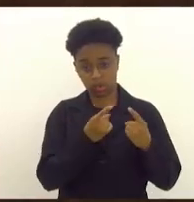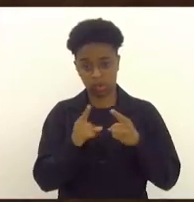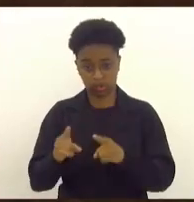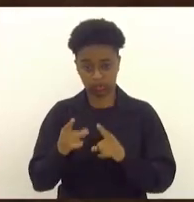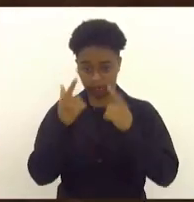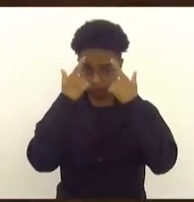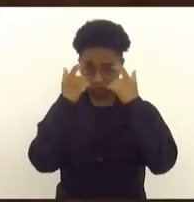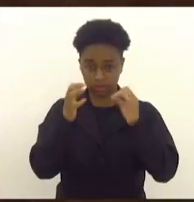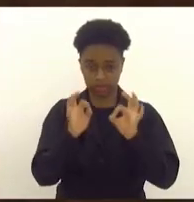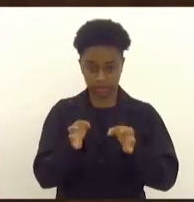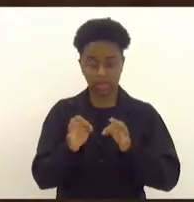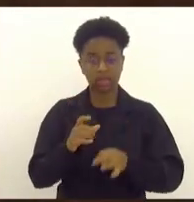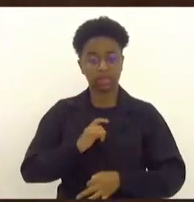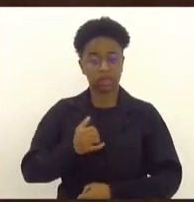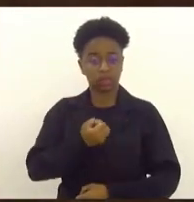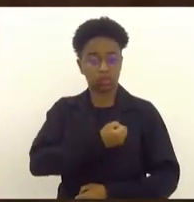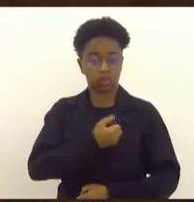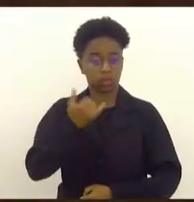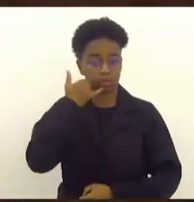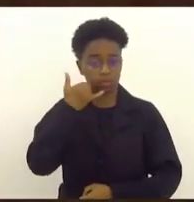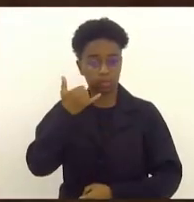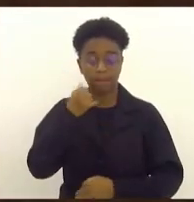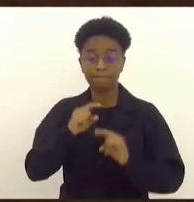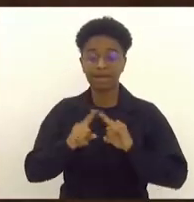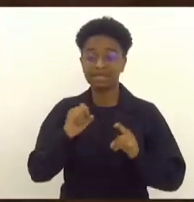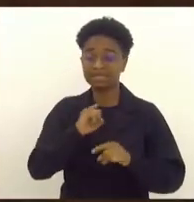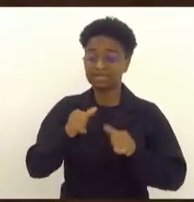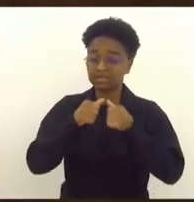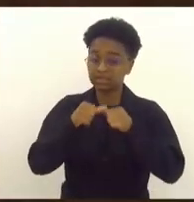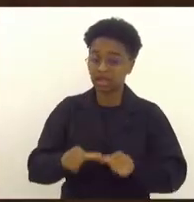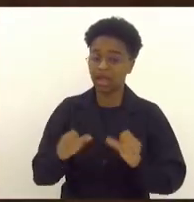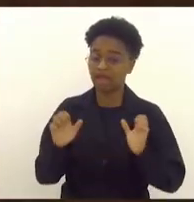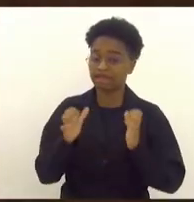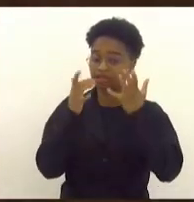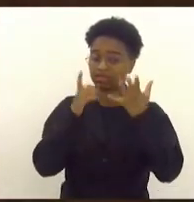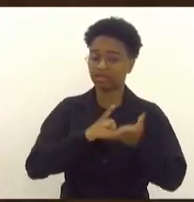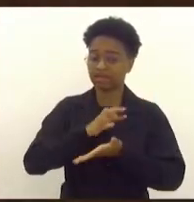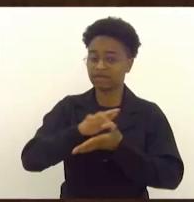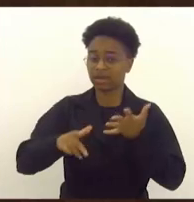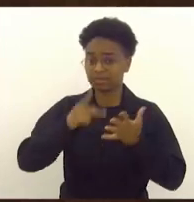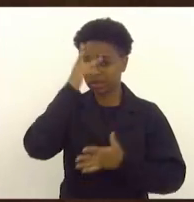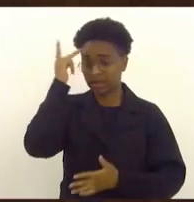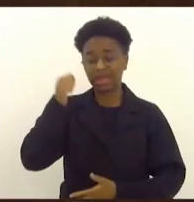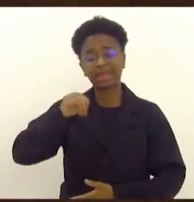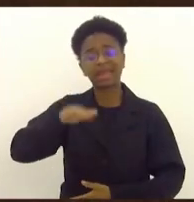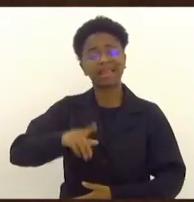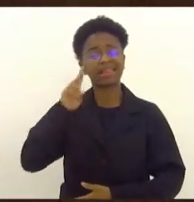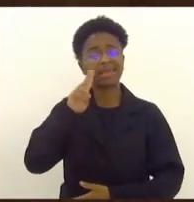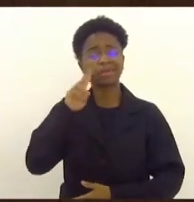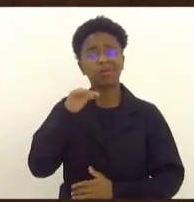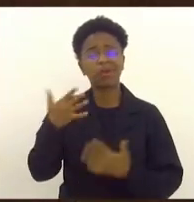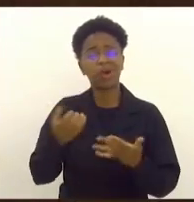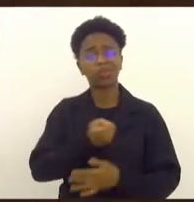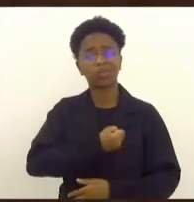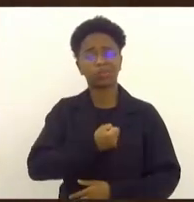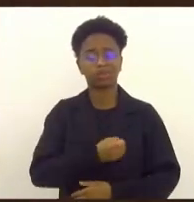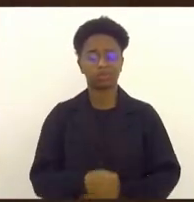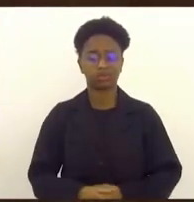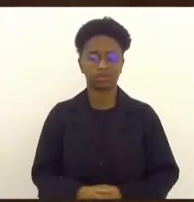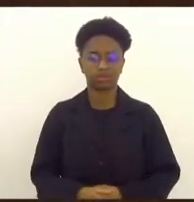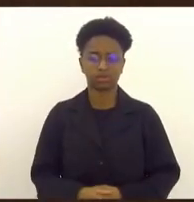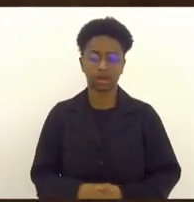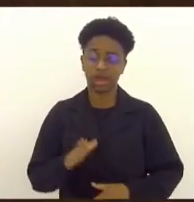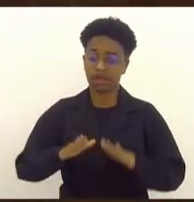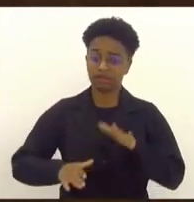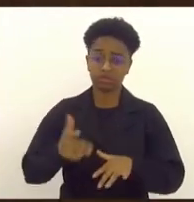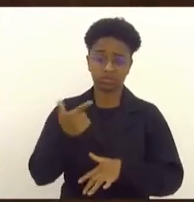tem telefones para discar Mas você tá no evento com milhares de pessoas quem vai se lembrar qual é o telefone muitas vezes não